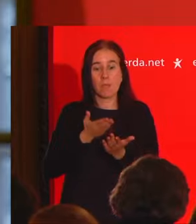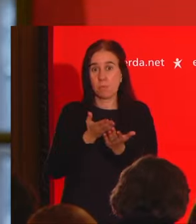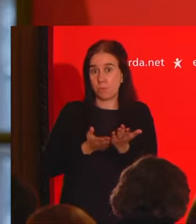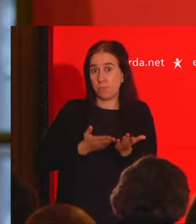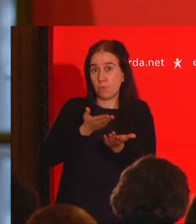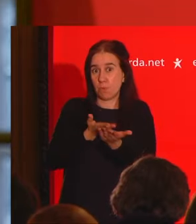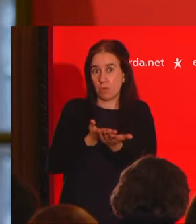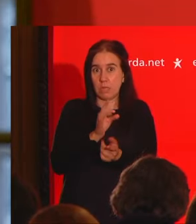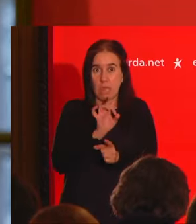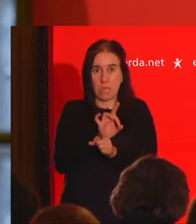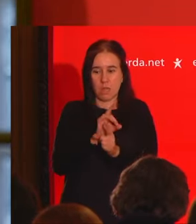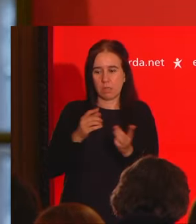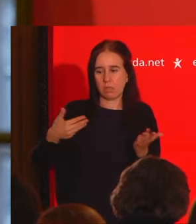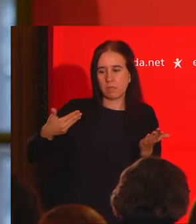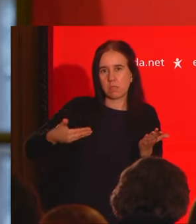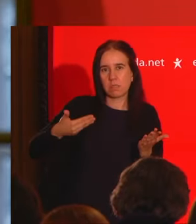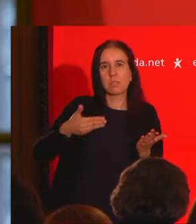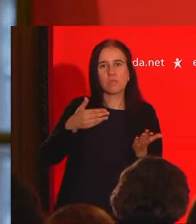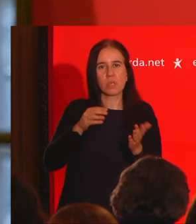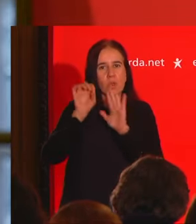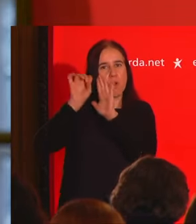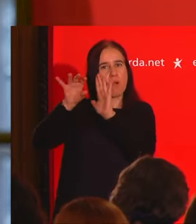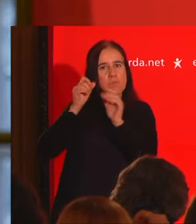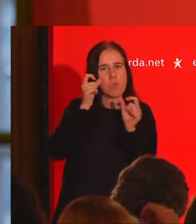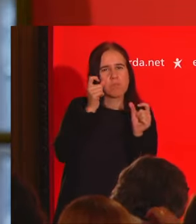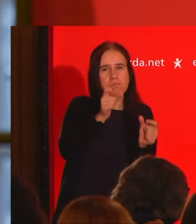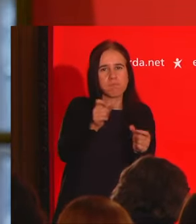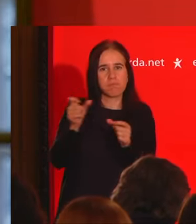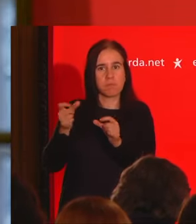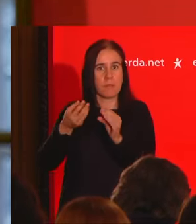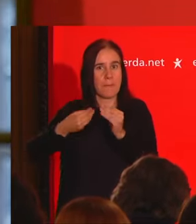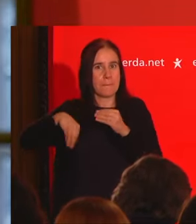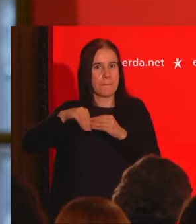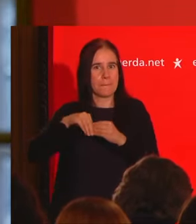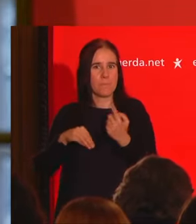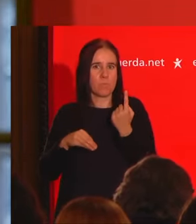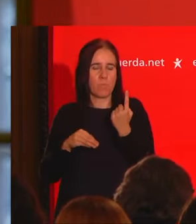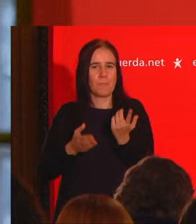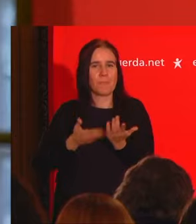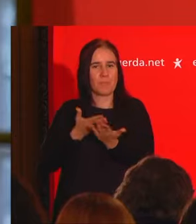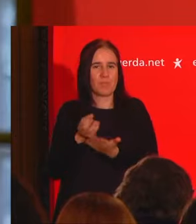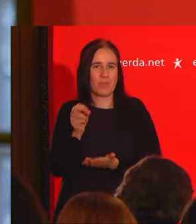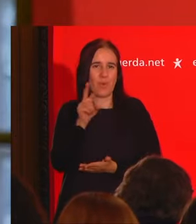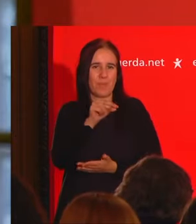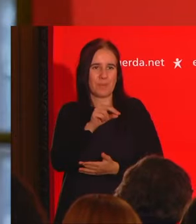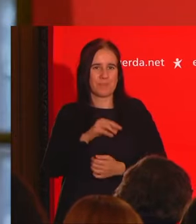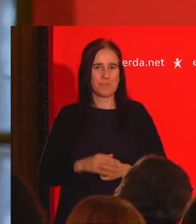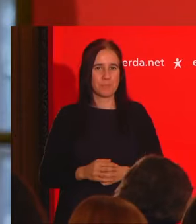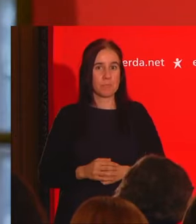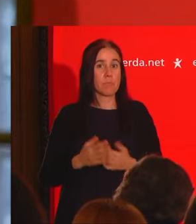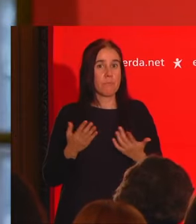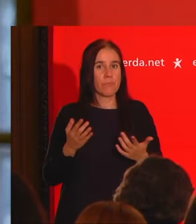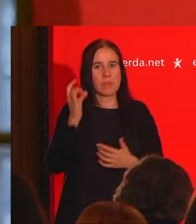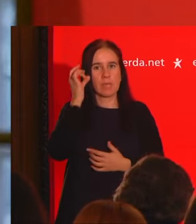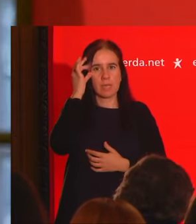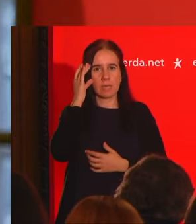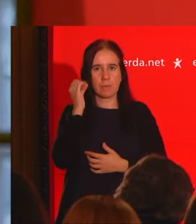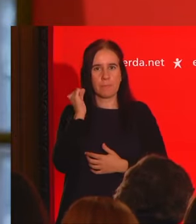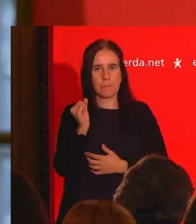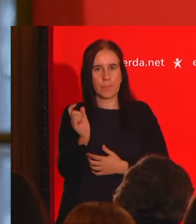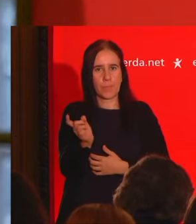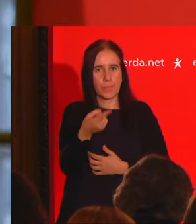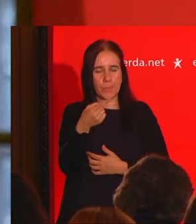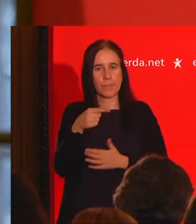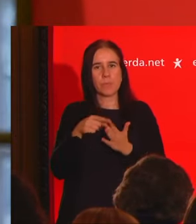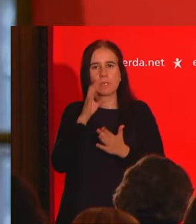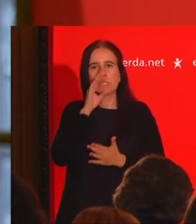As propostas que temos feito para apertar o cerco aos offshores, acrescentámos uma nova proposta: a criminalização do